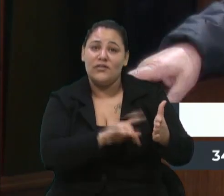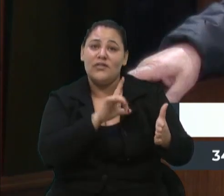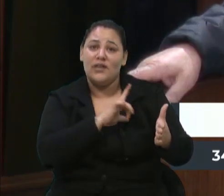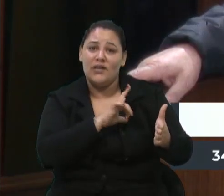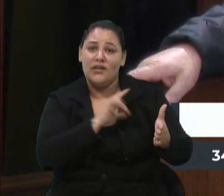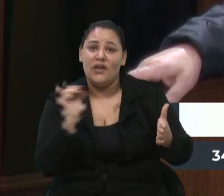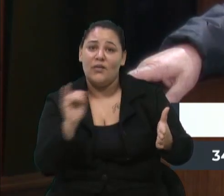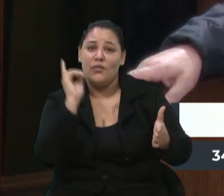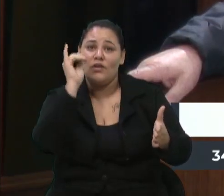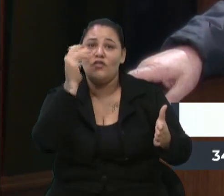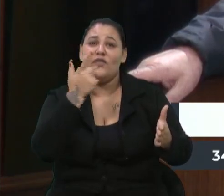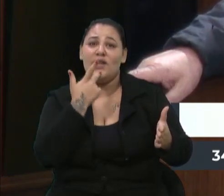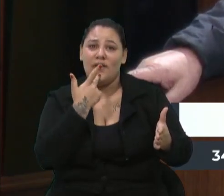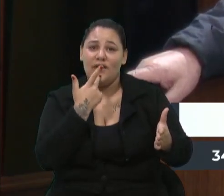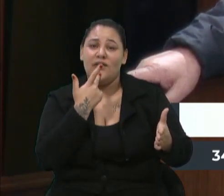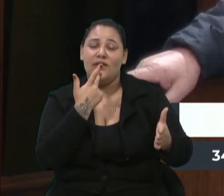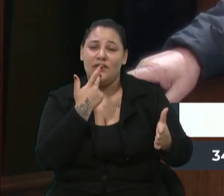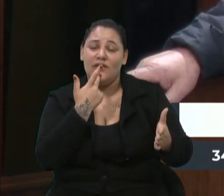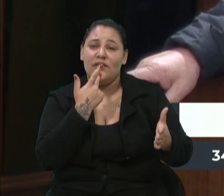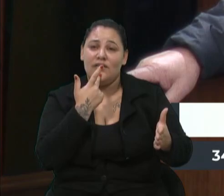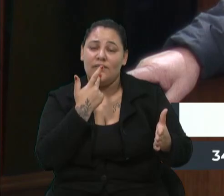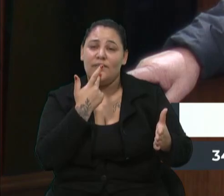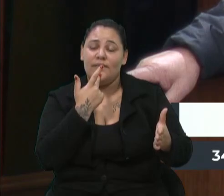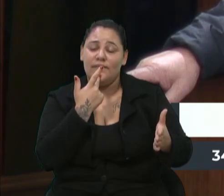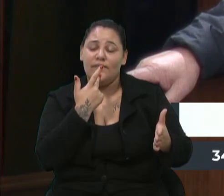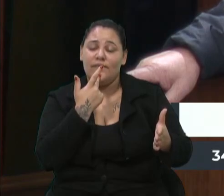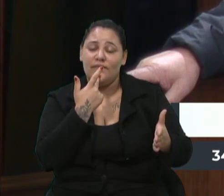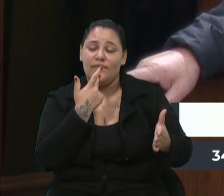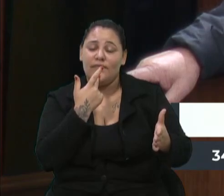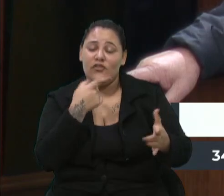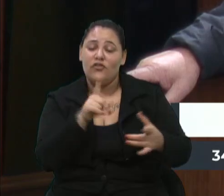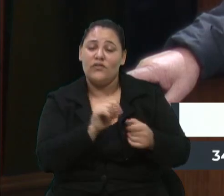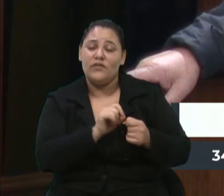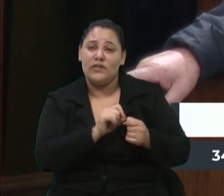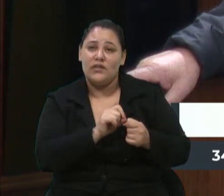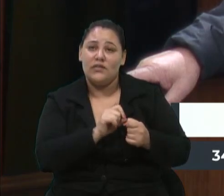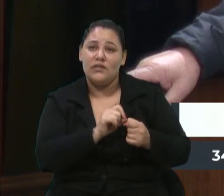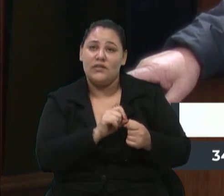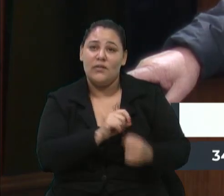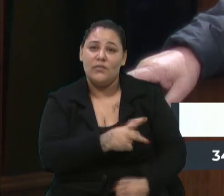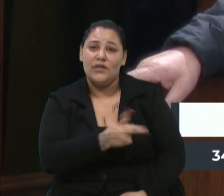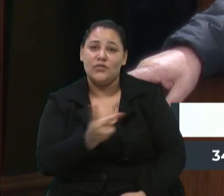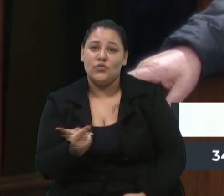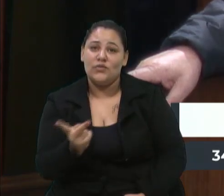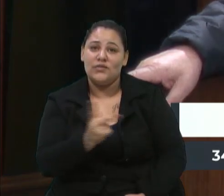importante dizer que foi feito para as duas